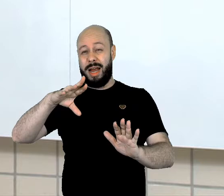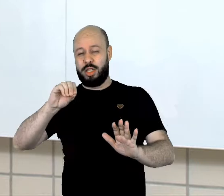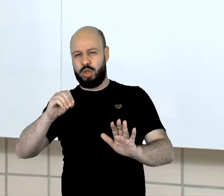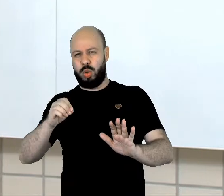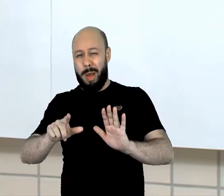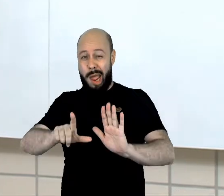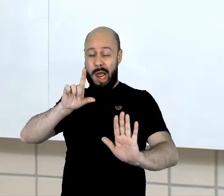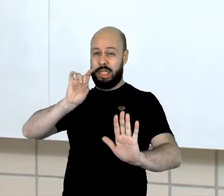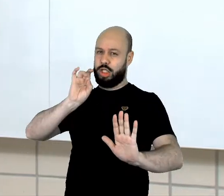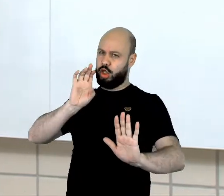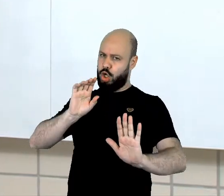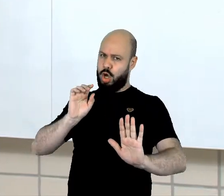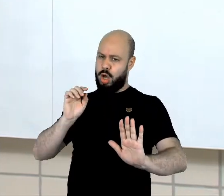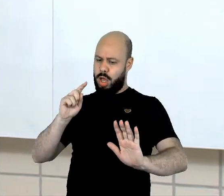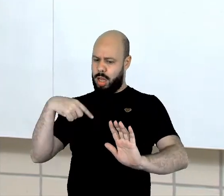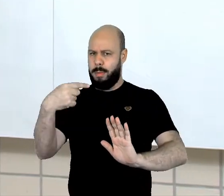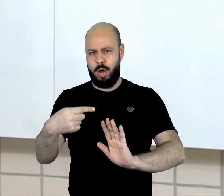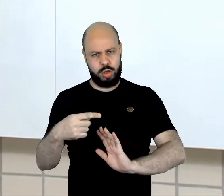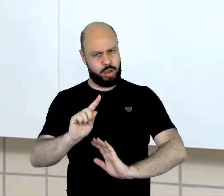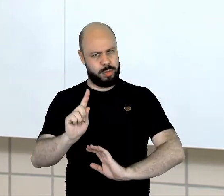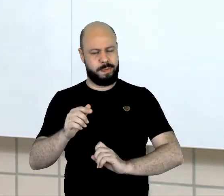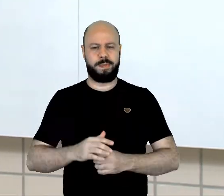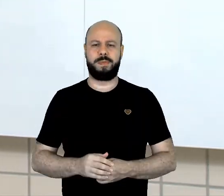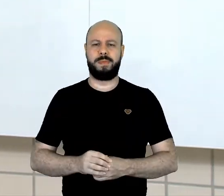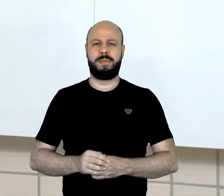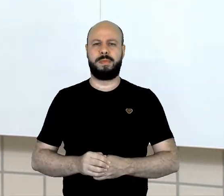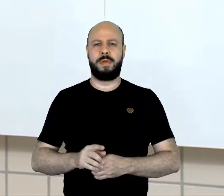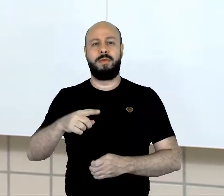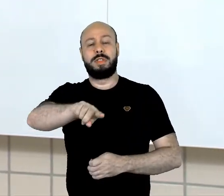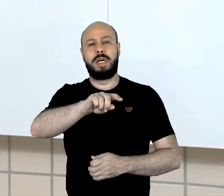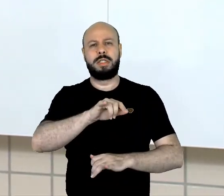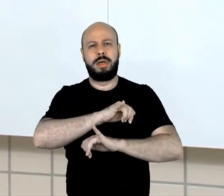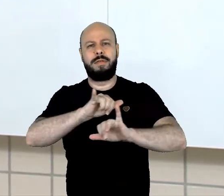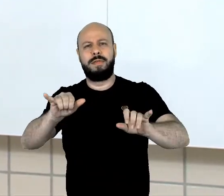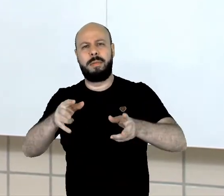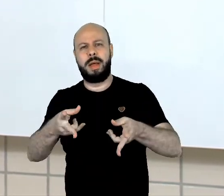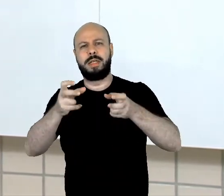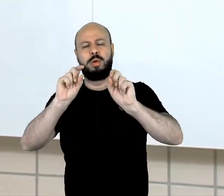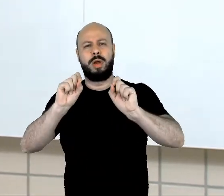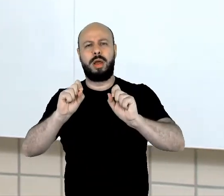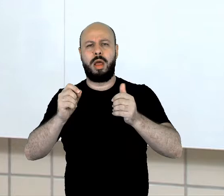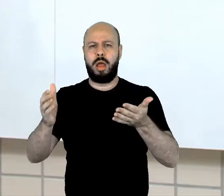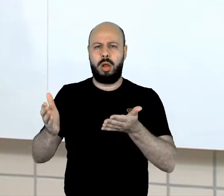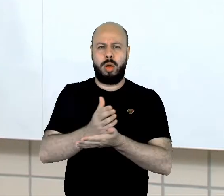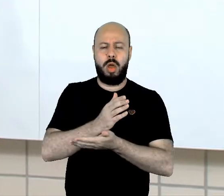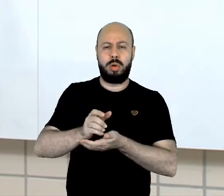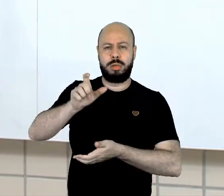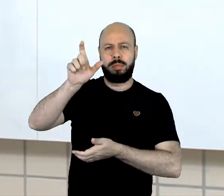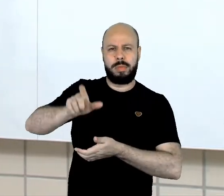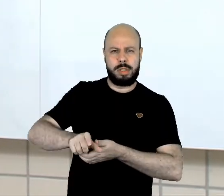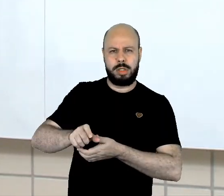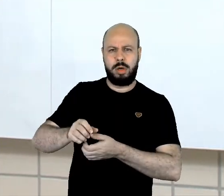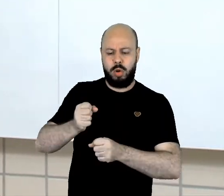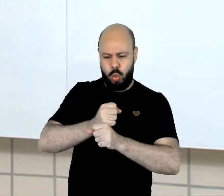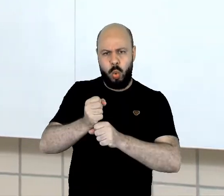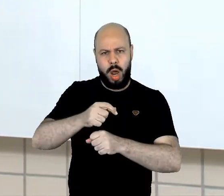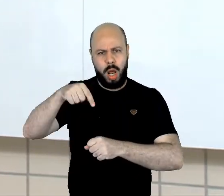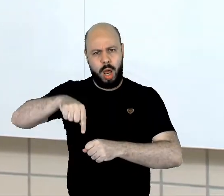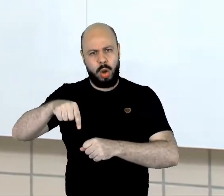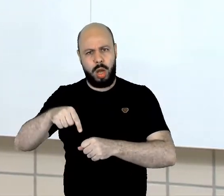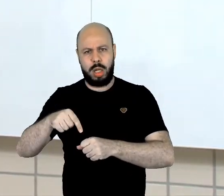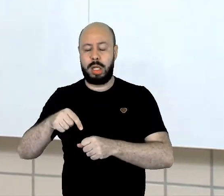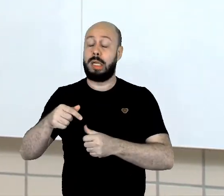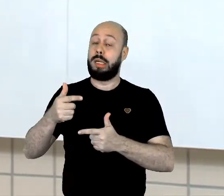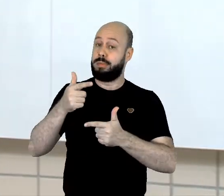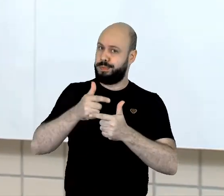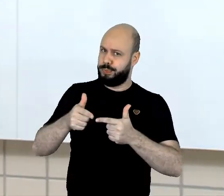Então, vocês viram aí que algumas pessoas, né, no início do ano, tiveram alguns